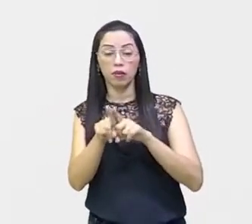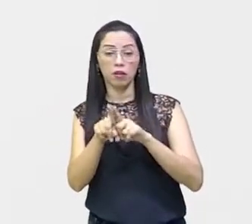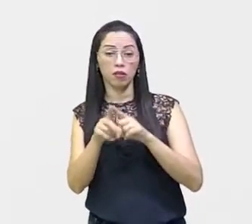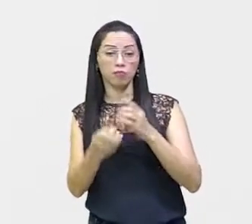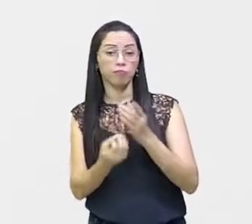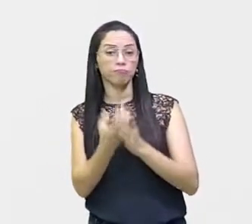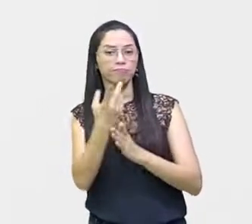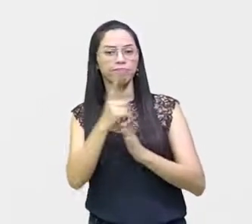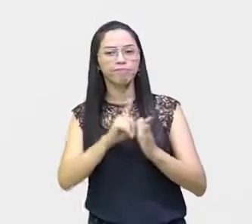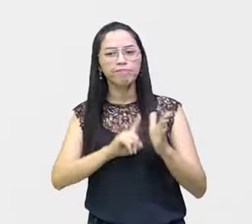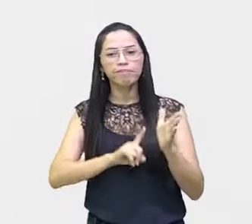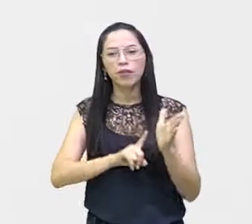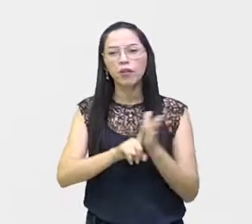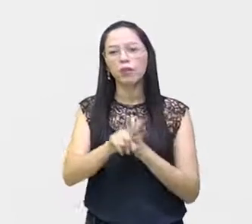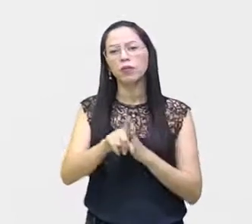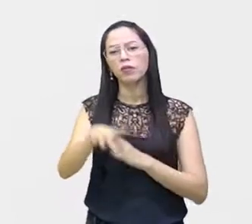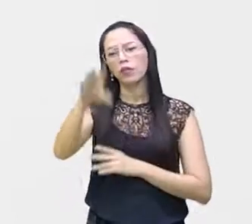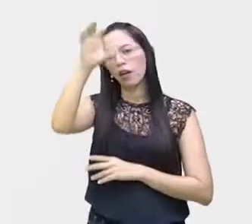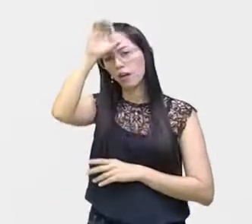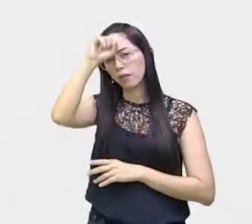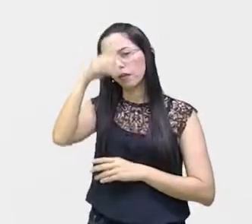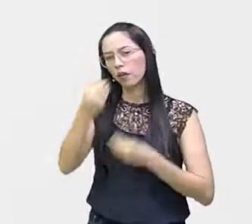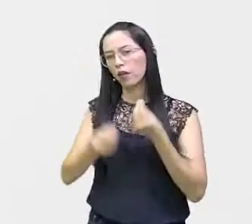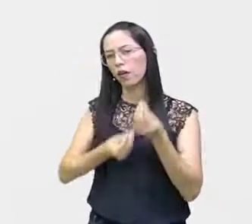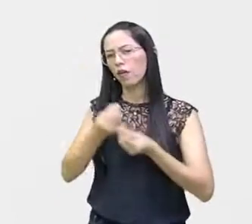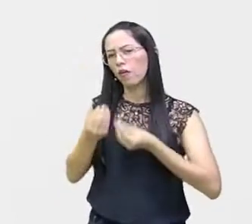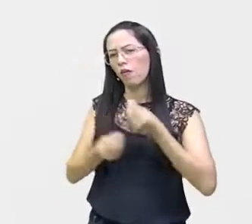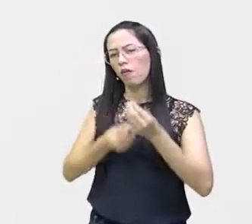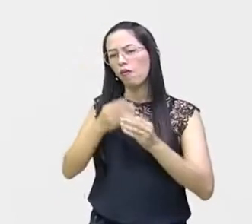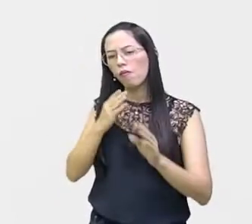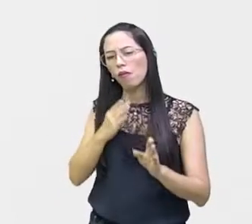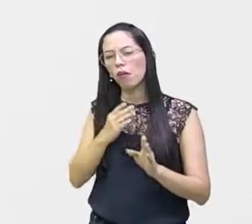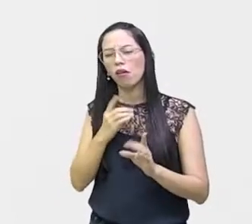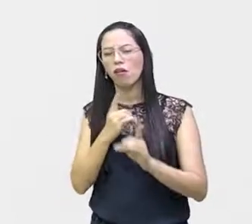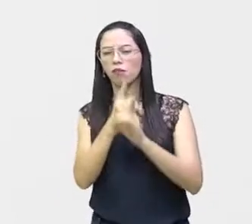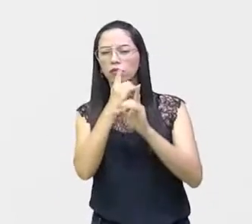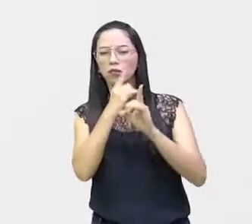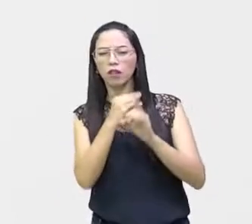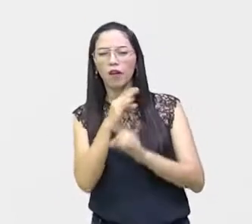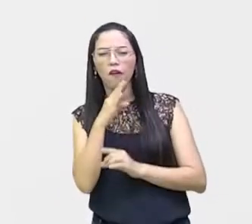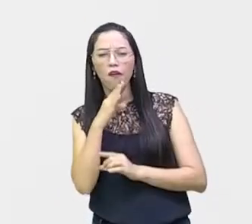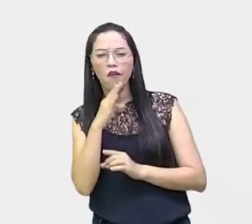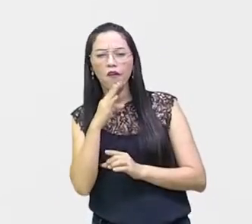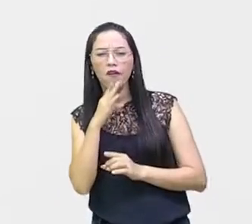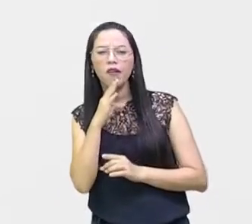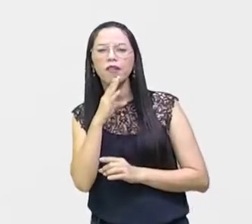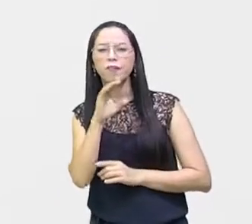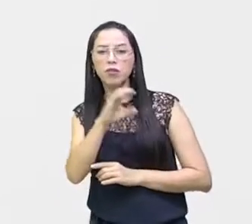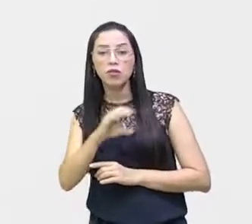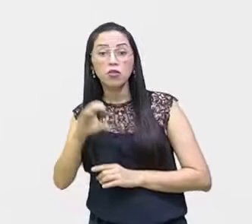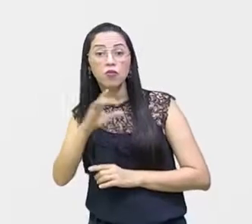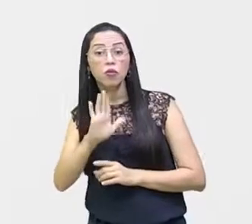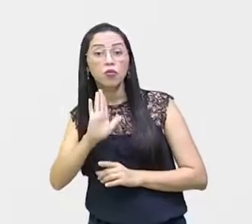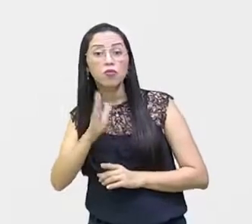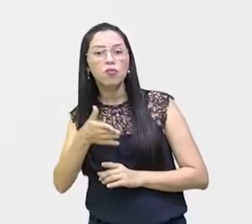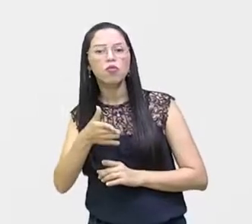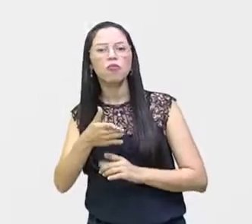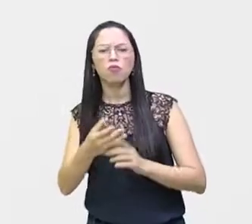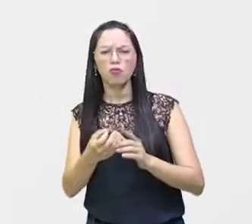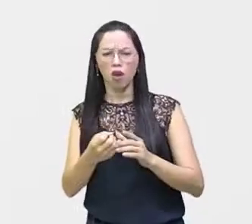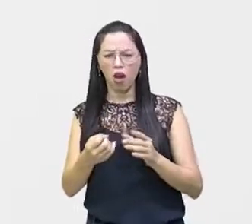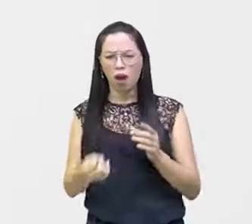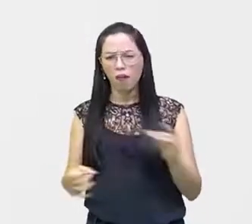perguntas e aprender como encontrar conhecimentos científicos já produzidos sobre o tema